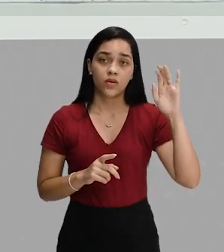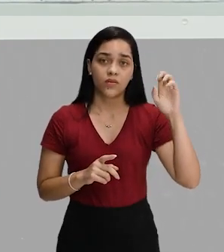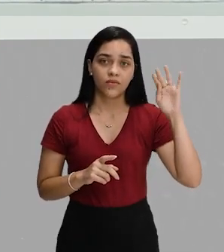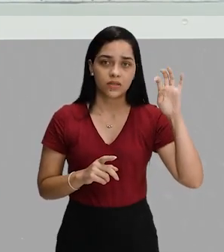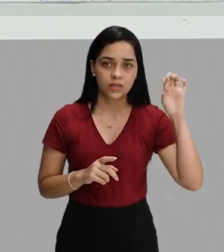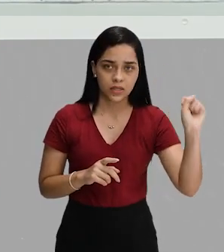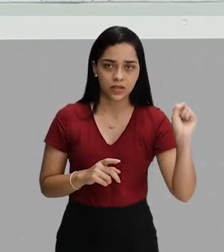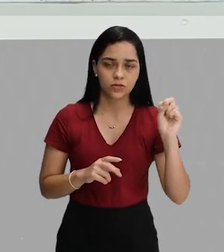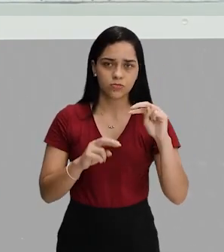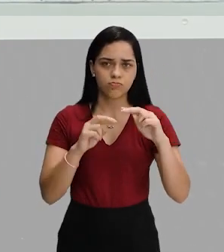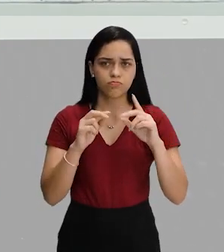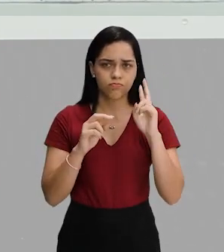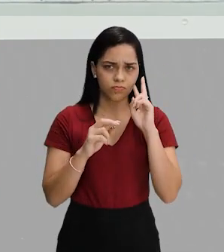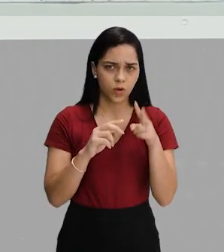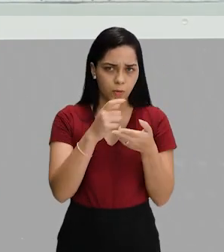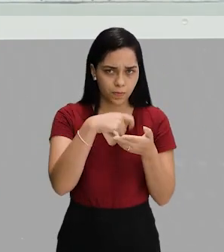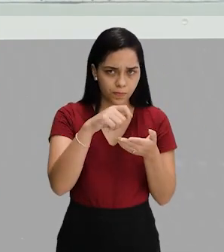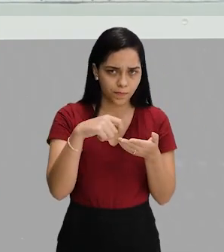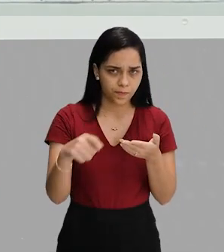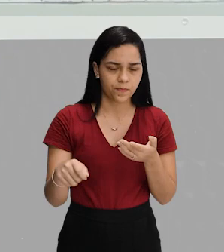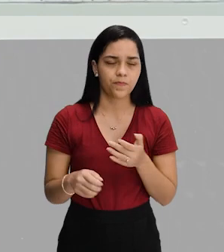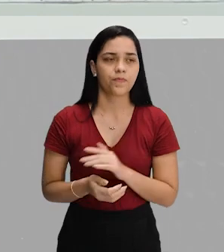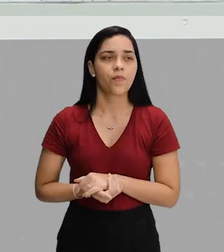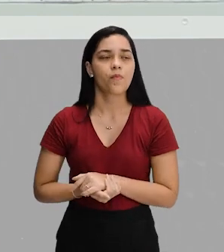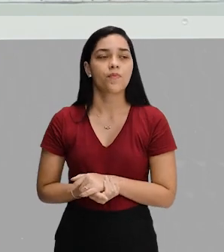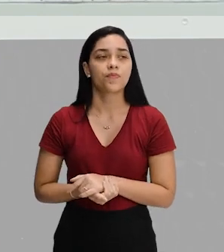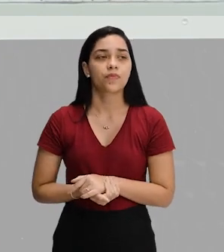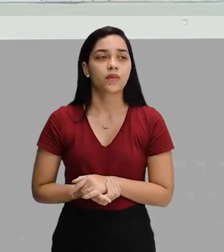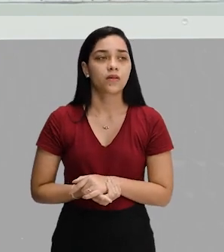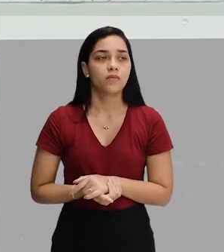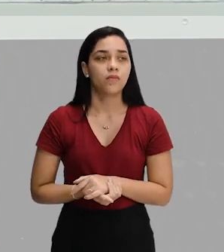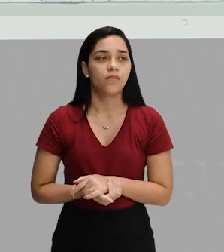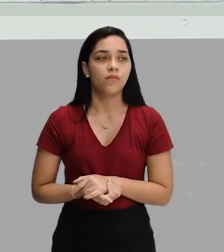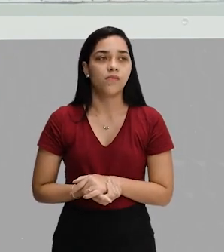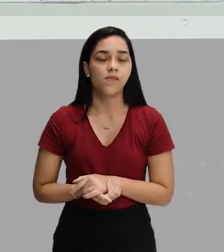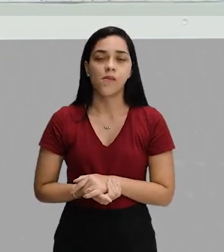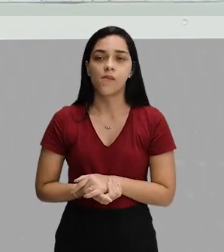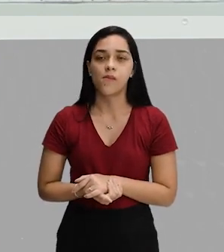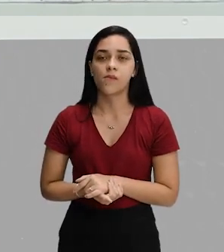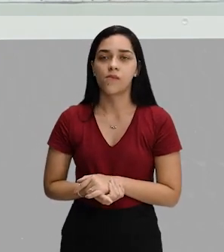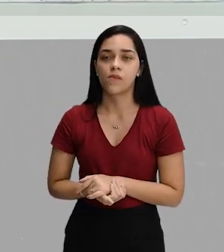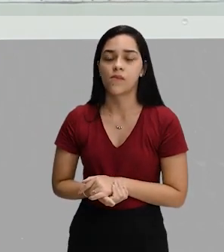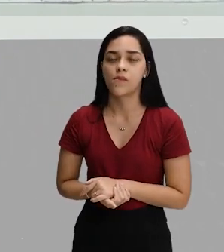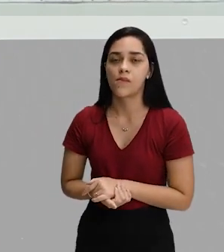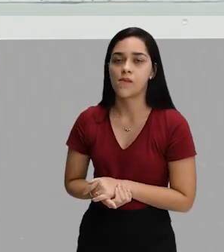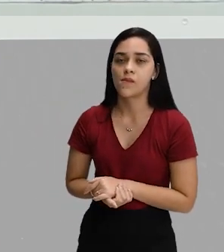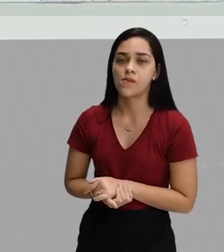puxar para cá, ó. Vou puxar isso aqui para cá, botar uma setinha para cá.